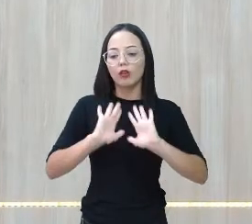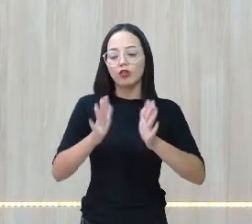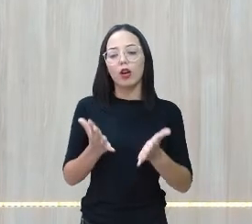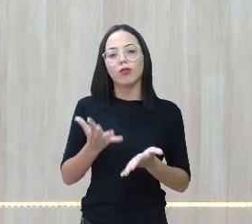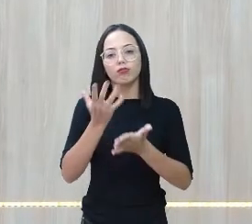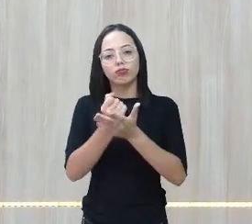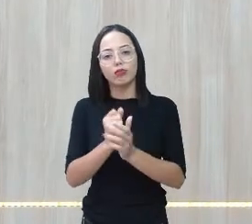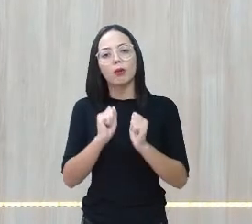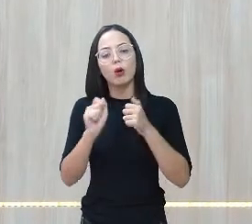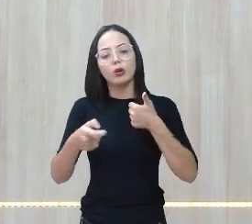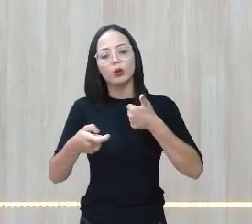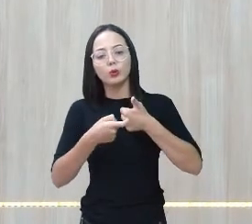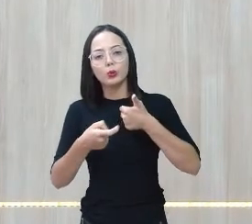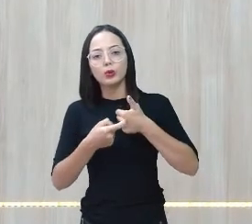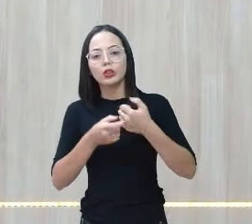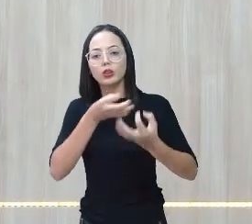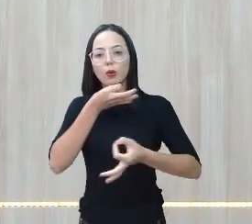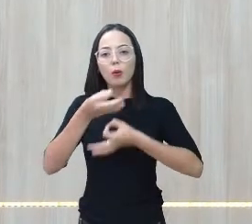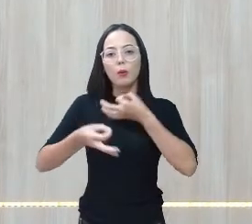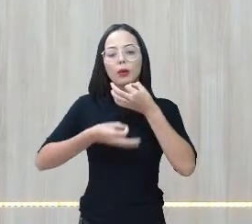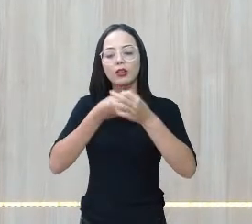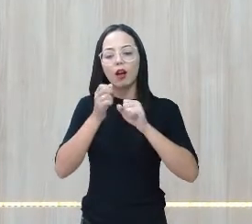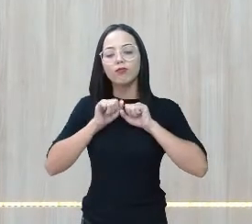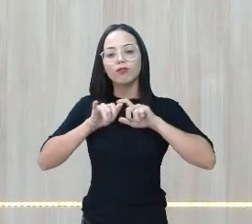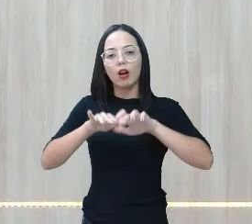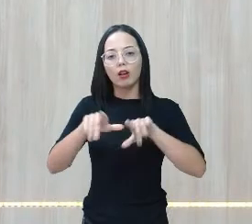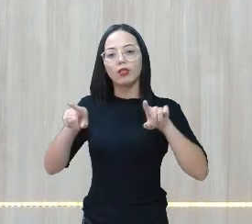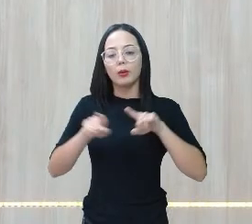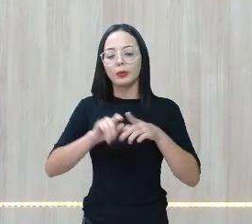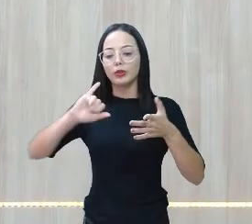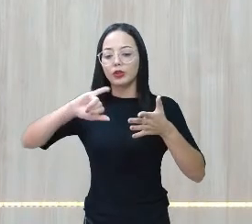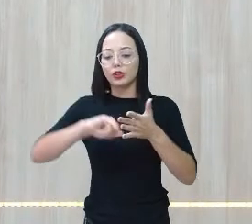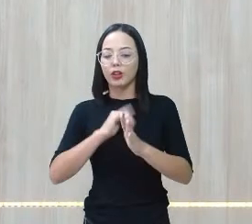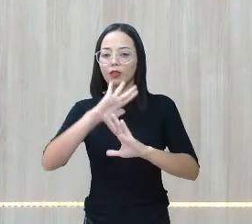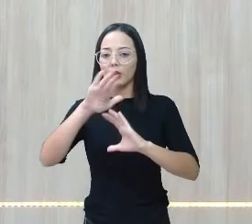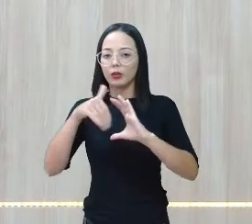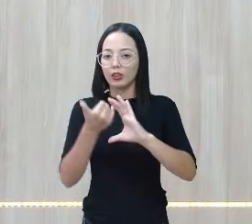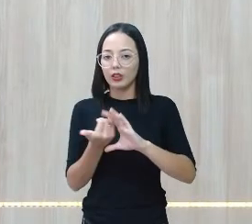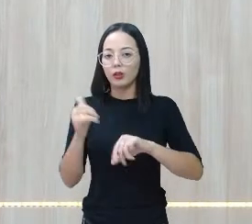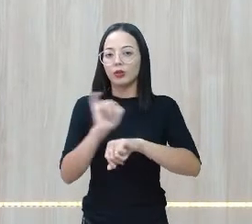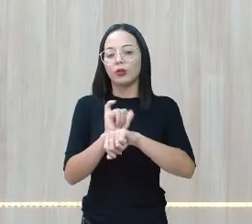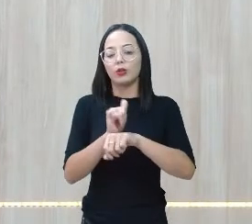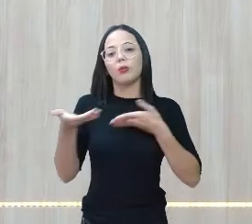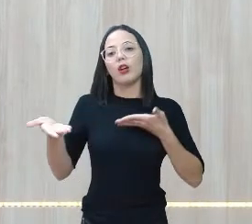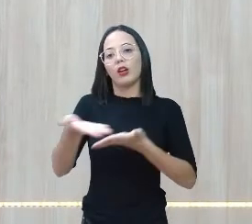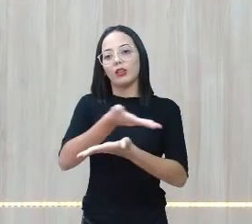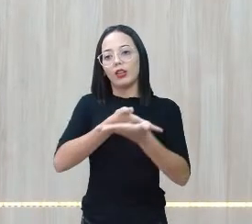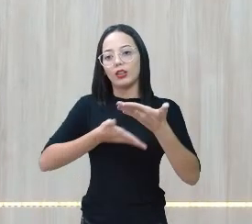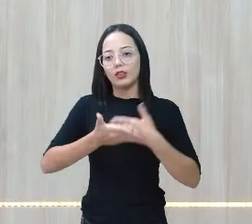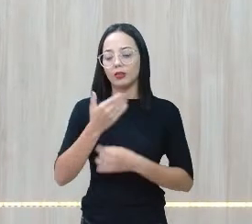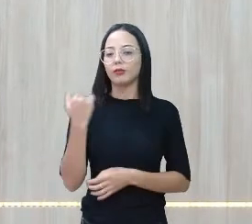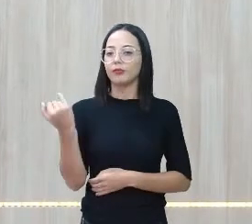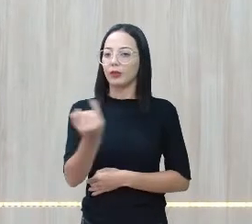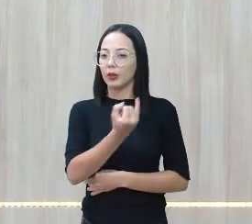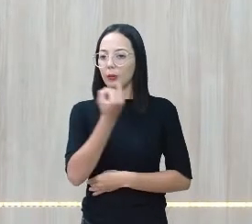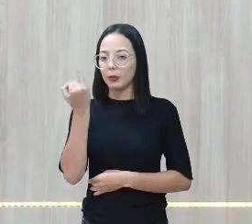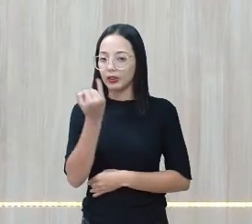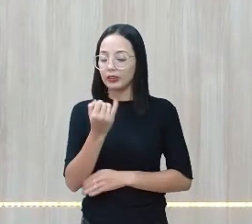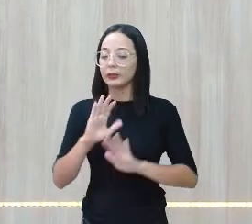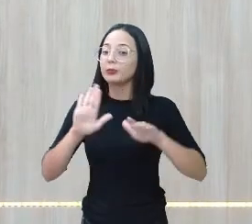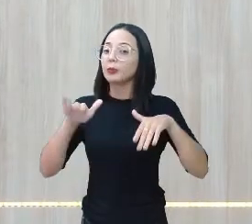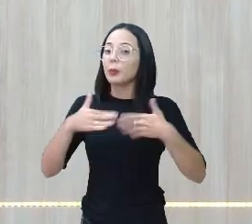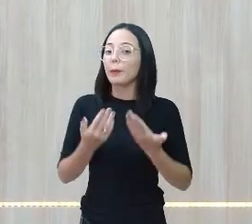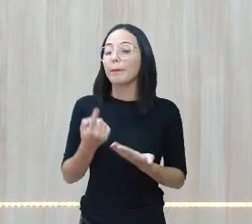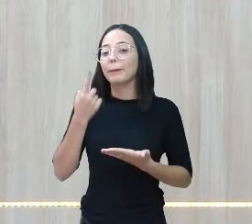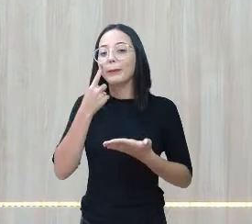curtir, comentar, compartilhar e também se inscrever no nosso canal, tá certo? A sua interação é muito importante pra gente. Como sempre,